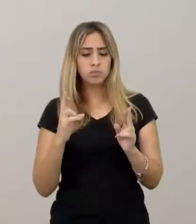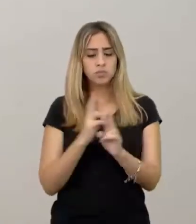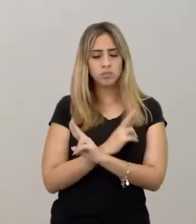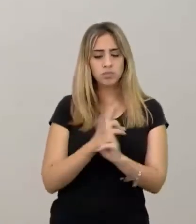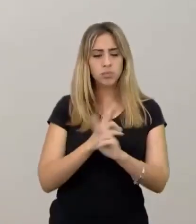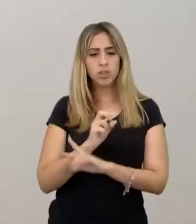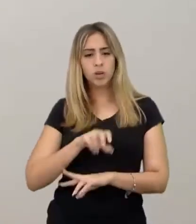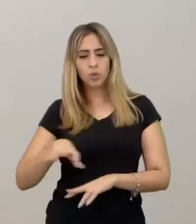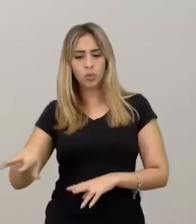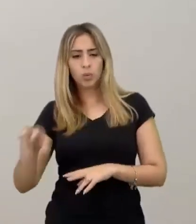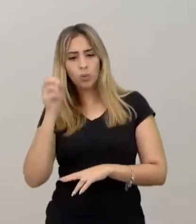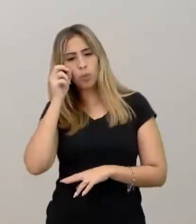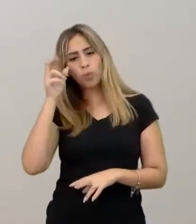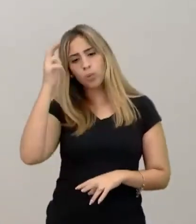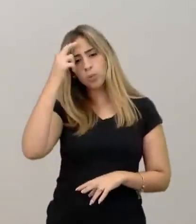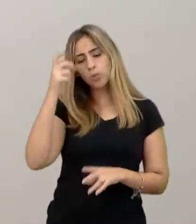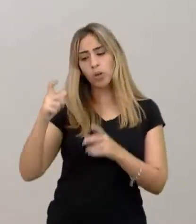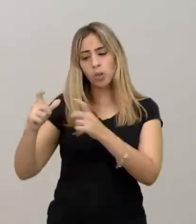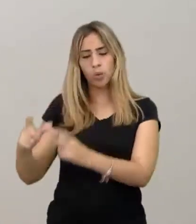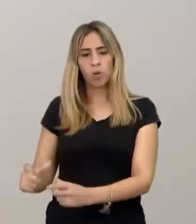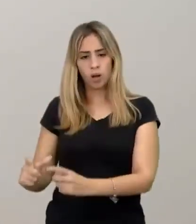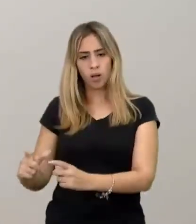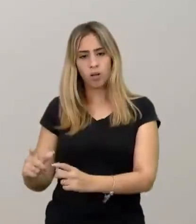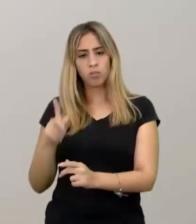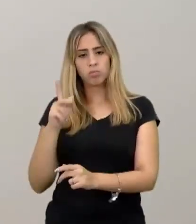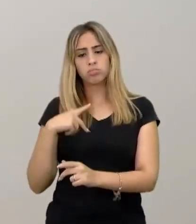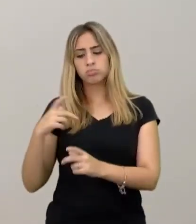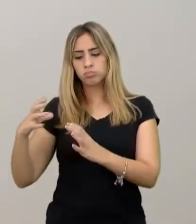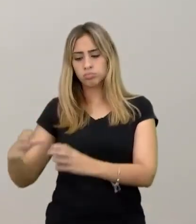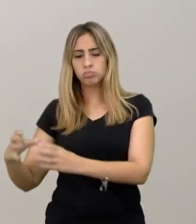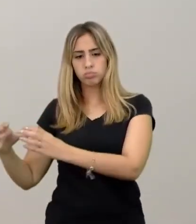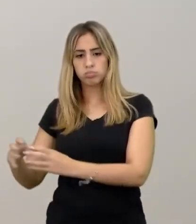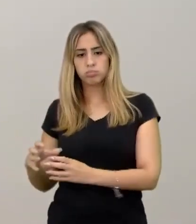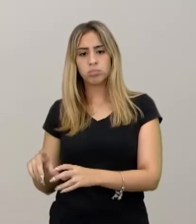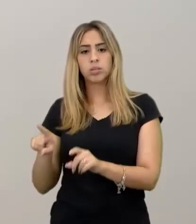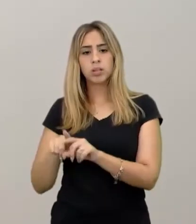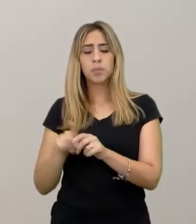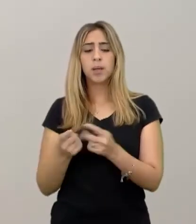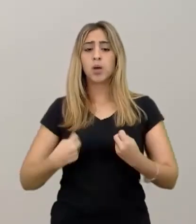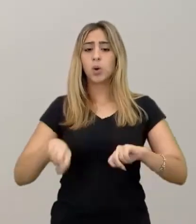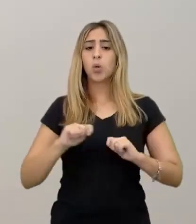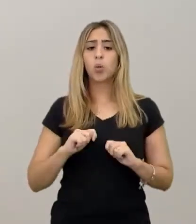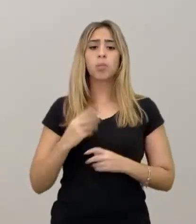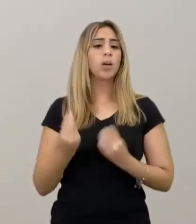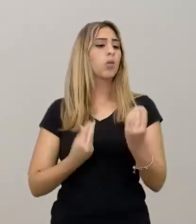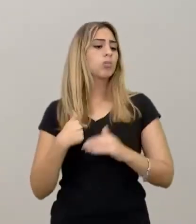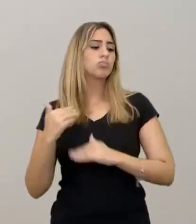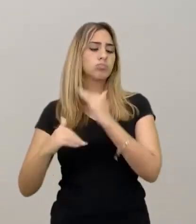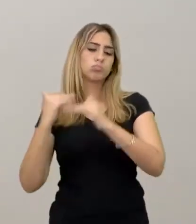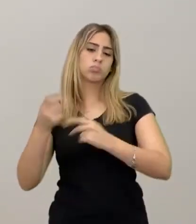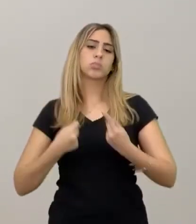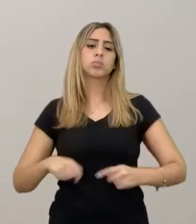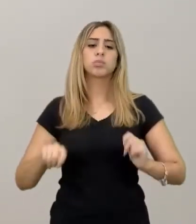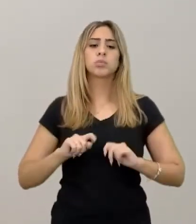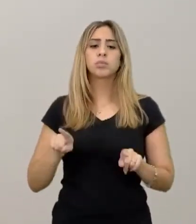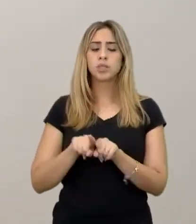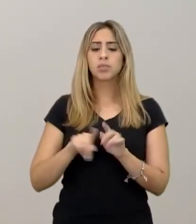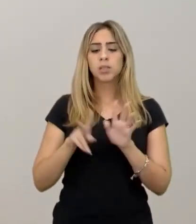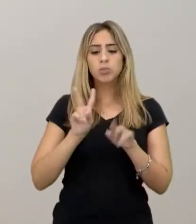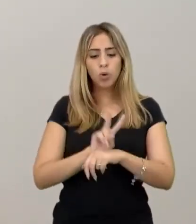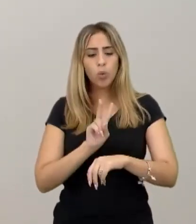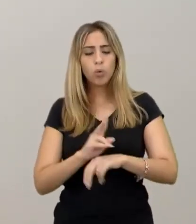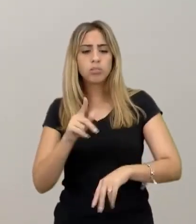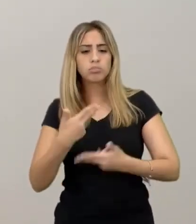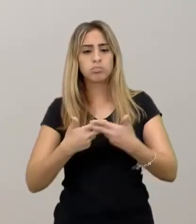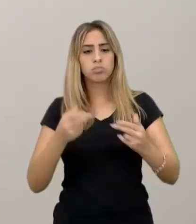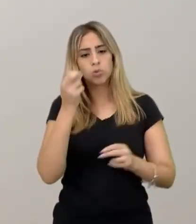relacionando a cultura local, né, as comunidades locais e a economia, né? Como que a gente cresce economicamente e ainda preserva essas